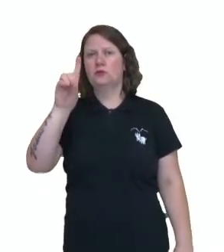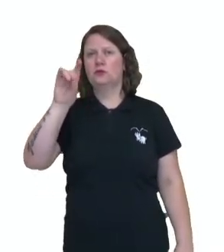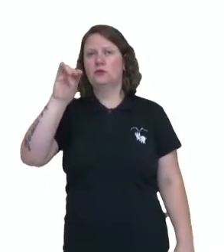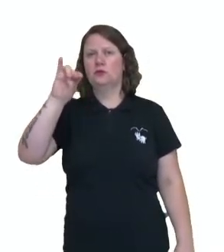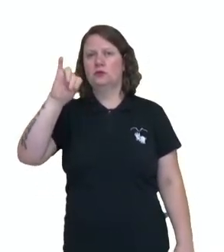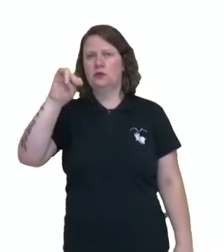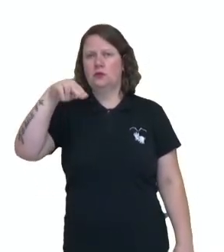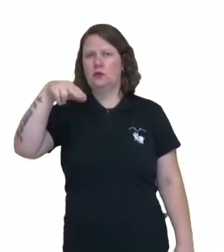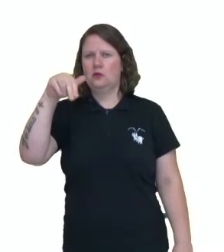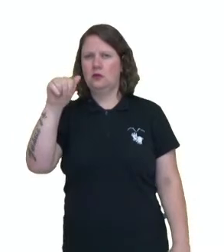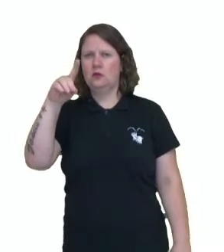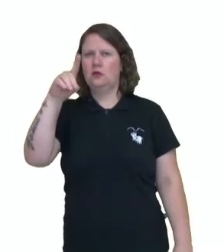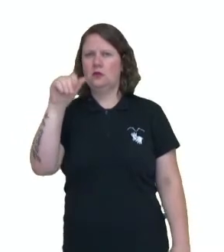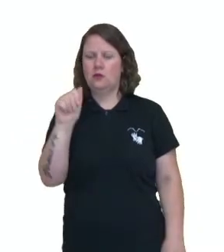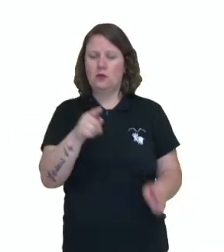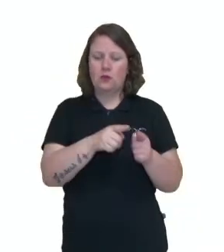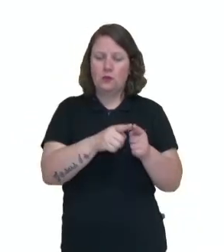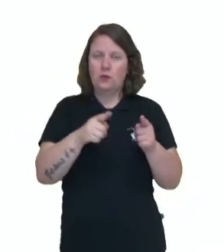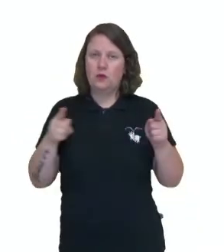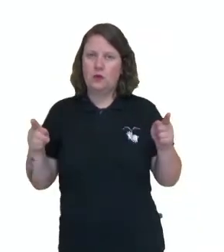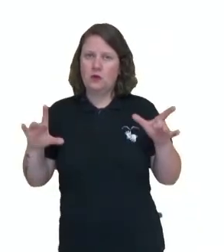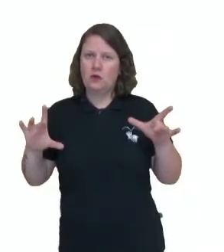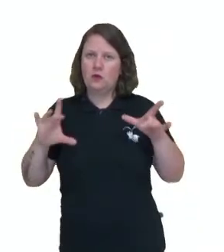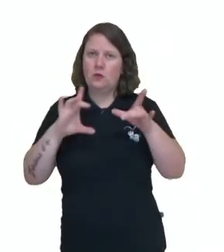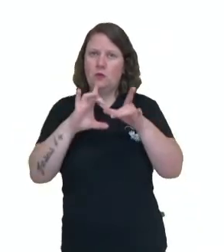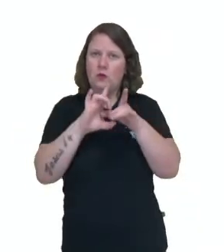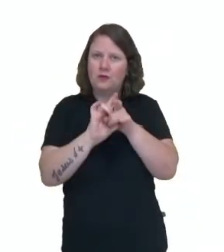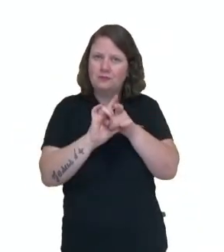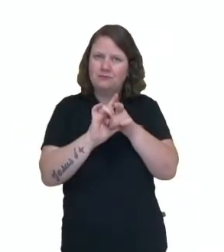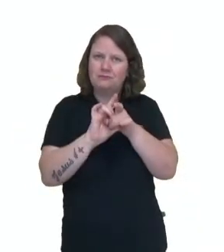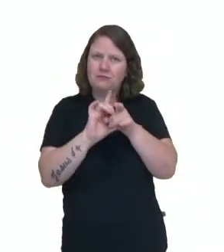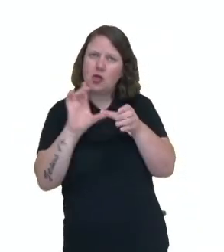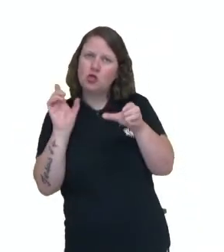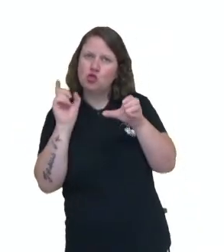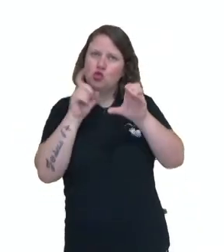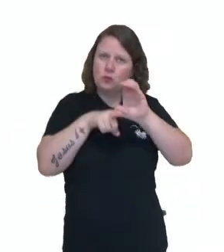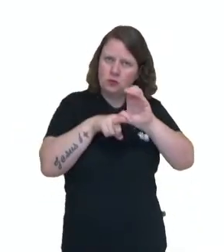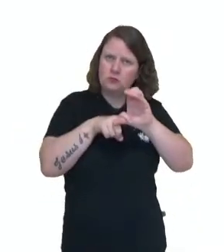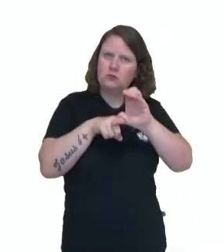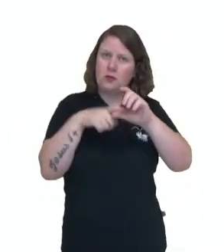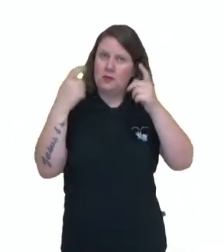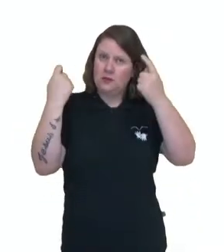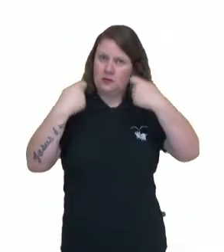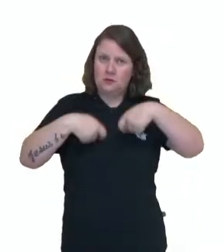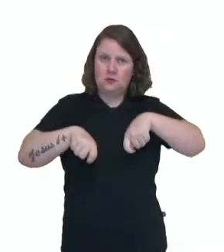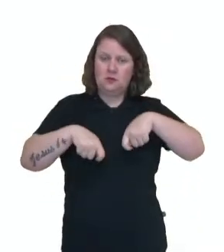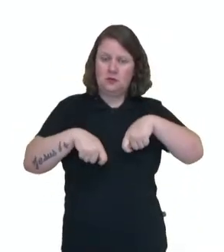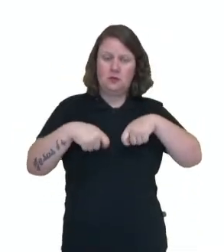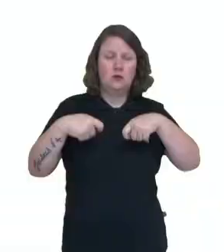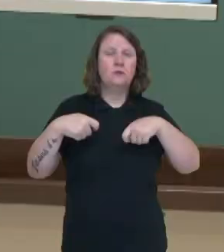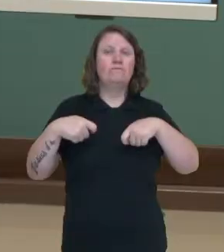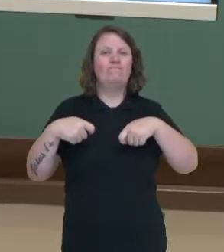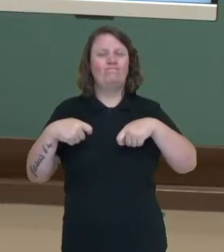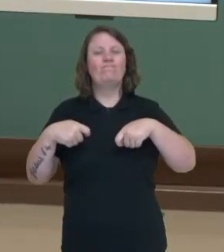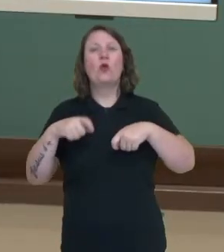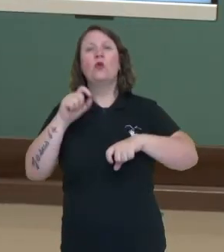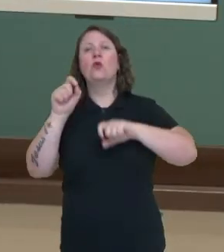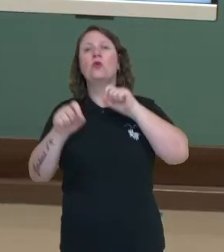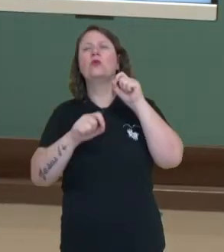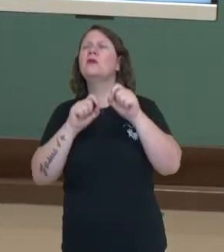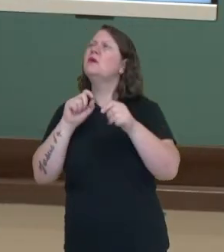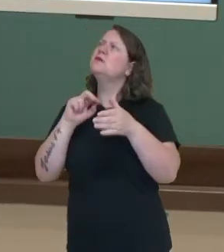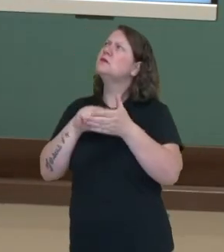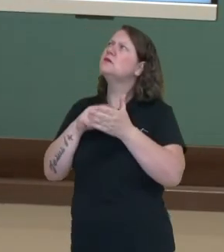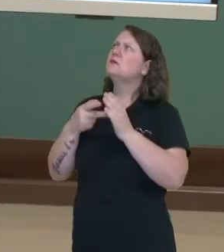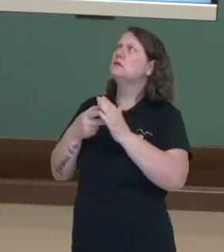período composto e estabelece uma função sintática em relação à oração principal. Como assim função sintática?